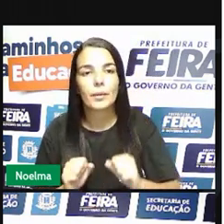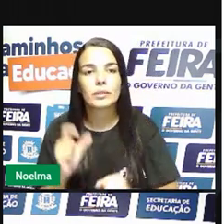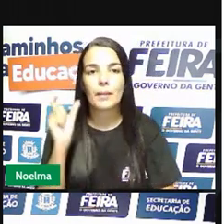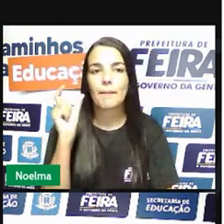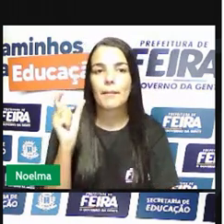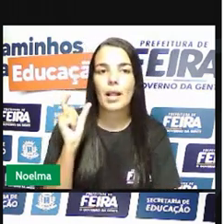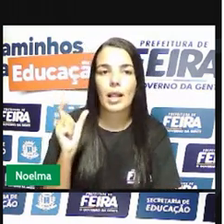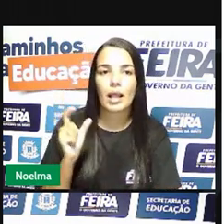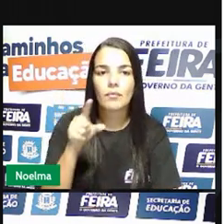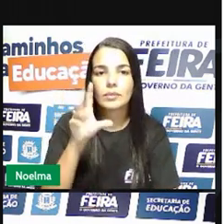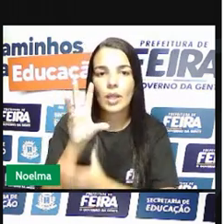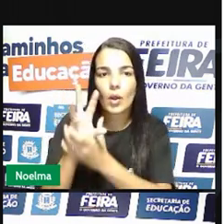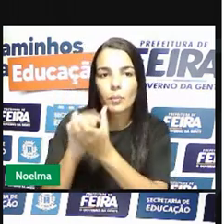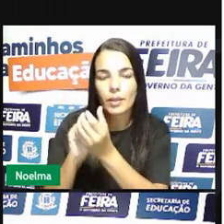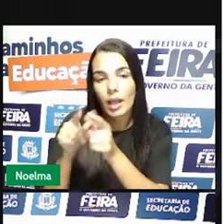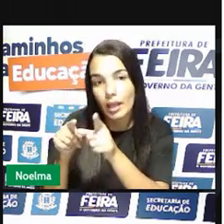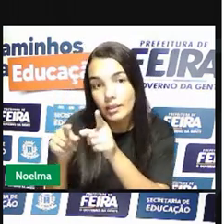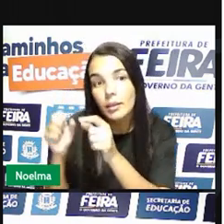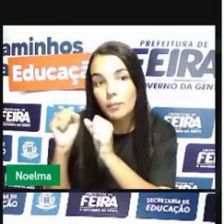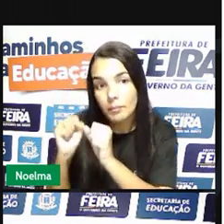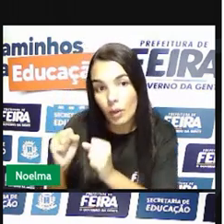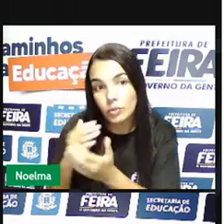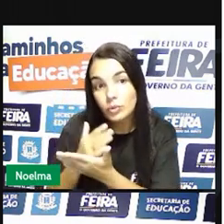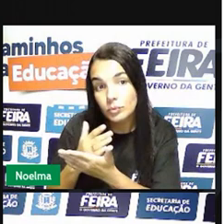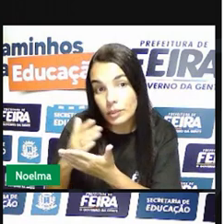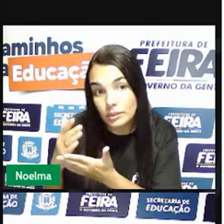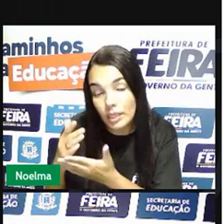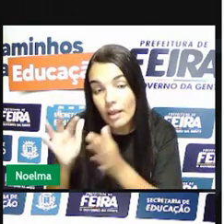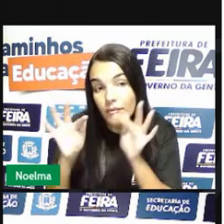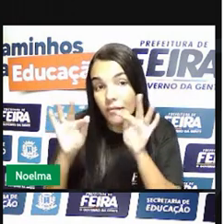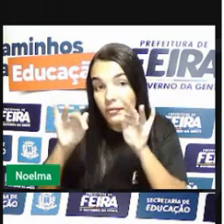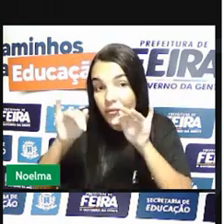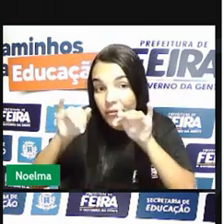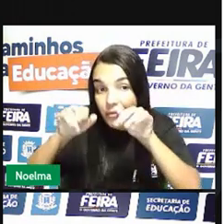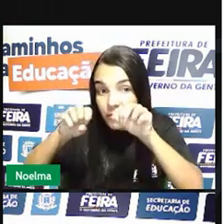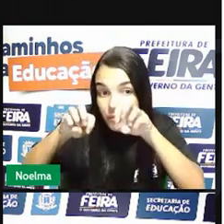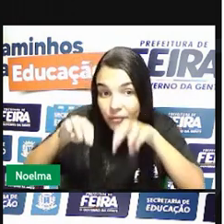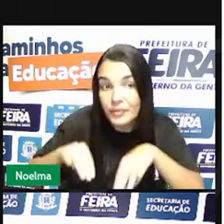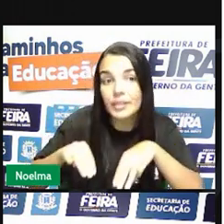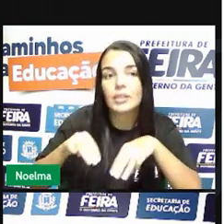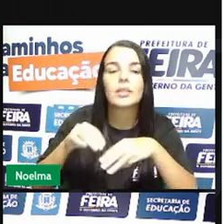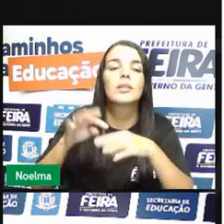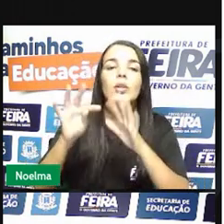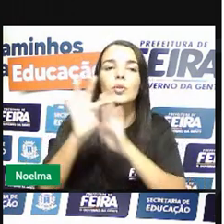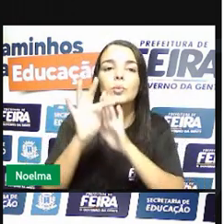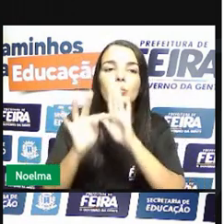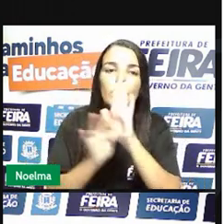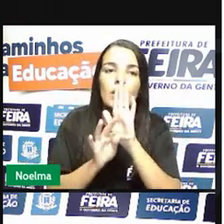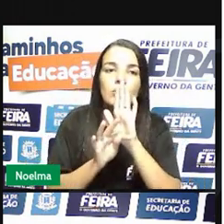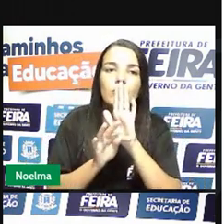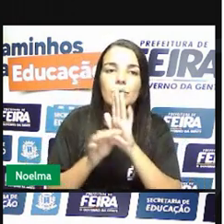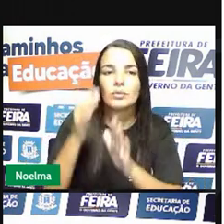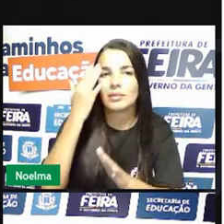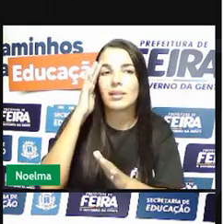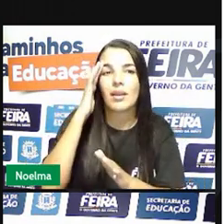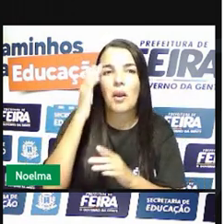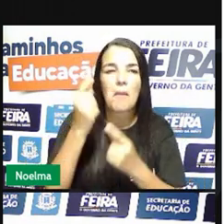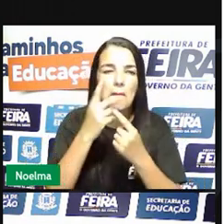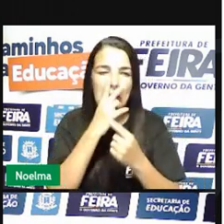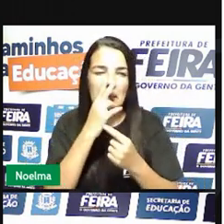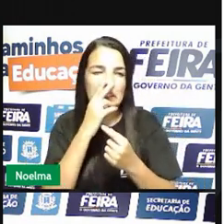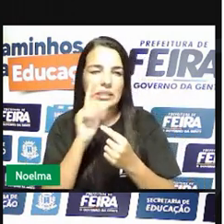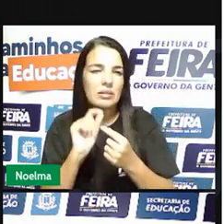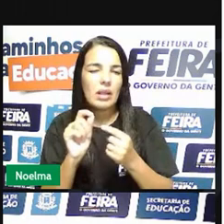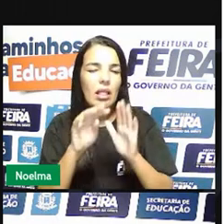são algumas ideias para vocês iniciarem uma conclusão, para que vocês não façam um parágrafo de conclusão que dá ideia de